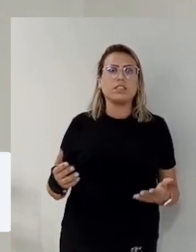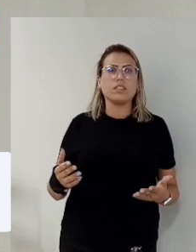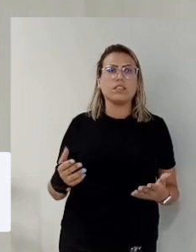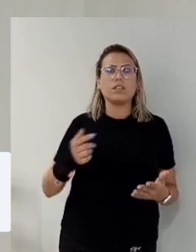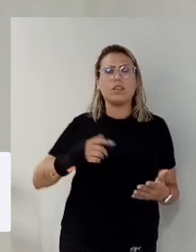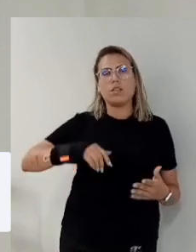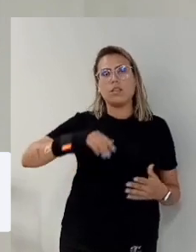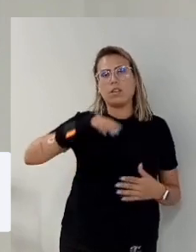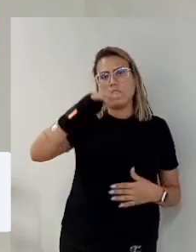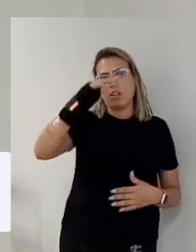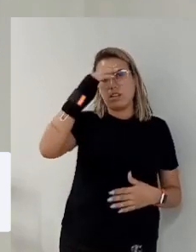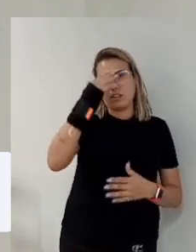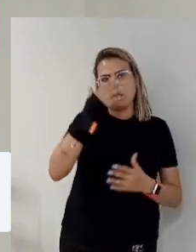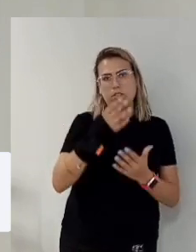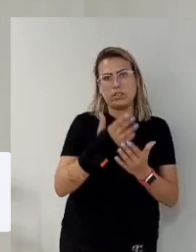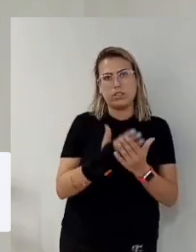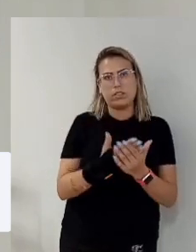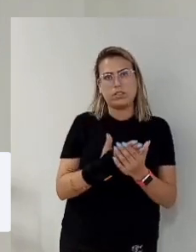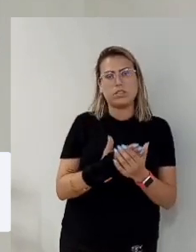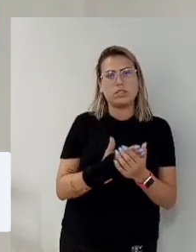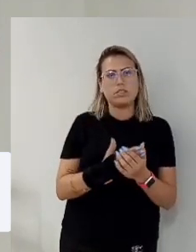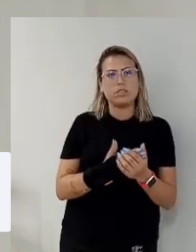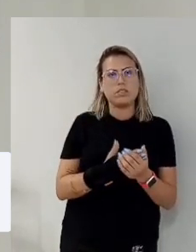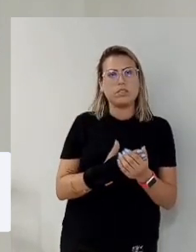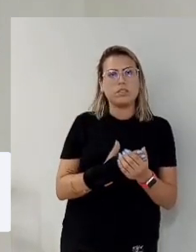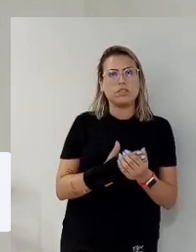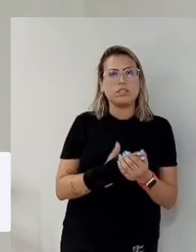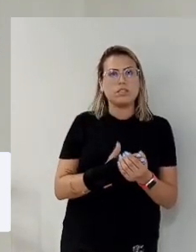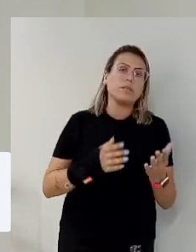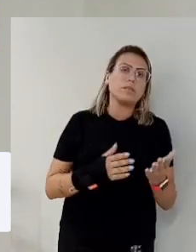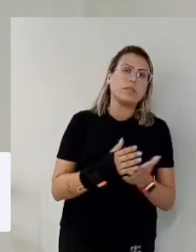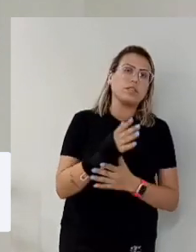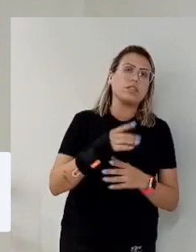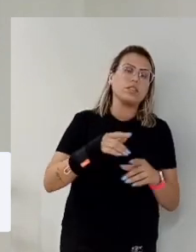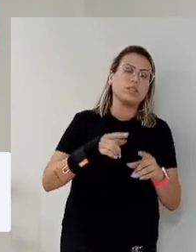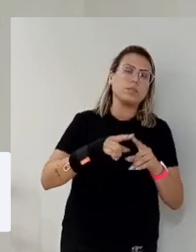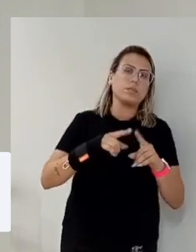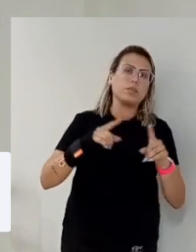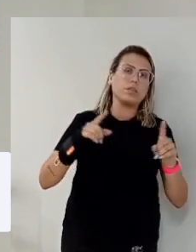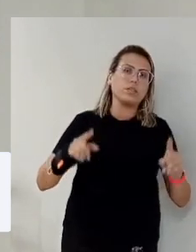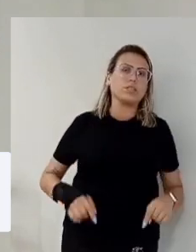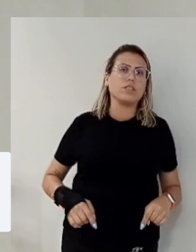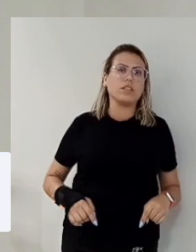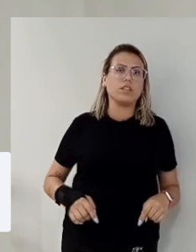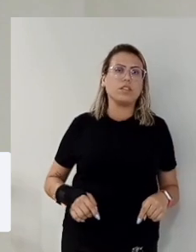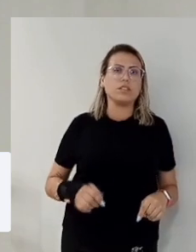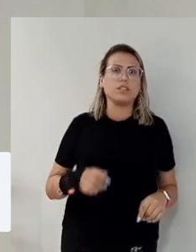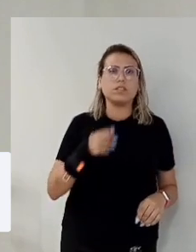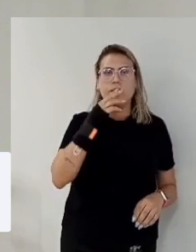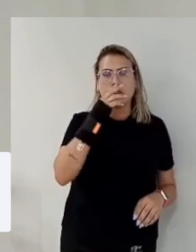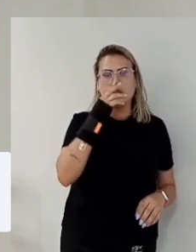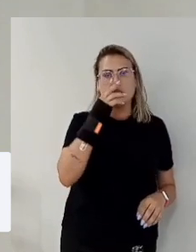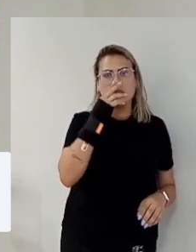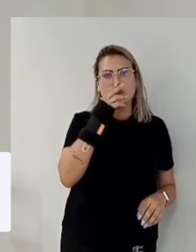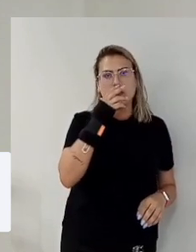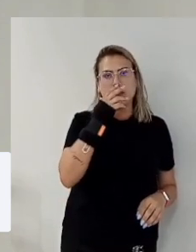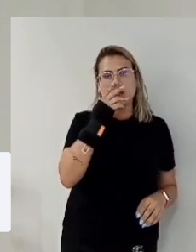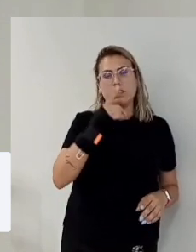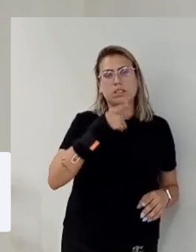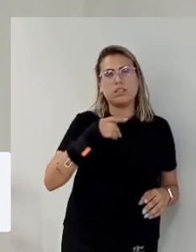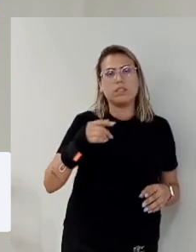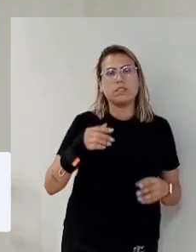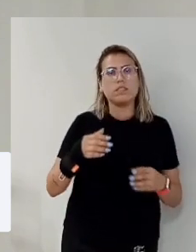acredito que todos os vereadores irão aprovar esse projeto né Principalmente em favor da nossa